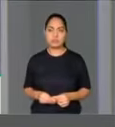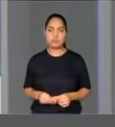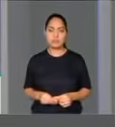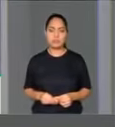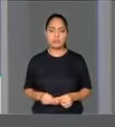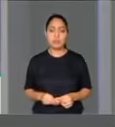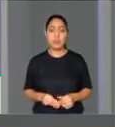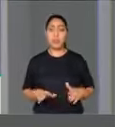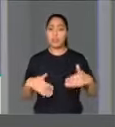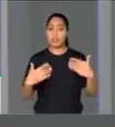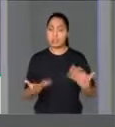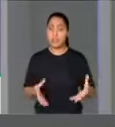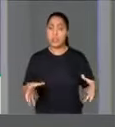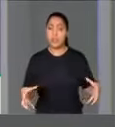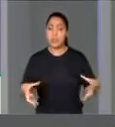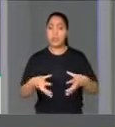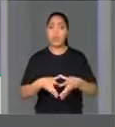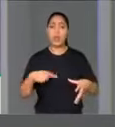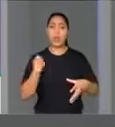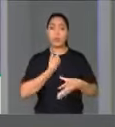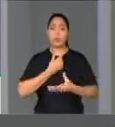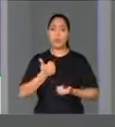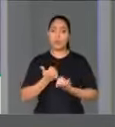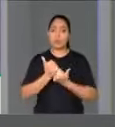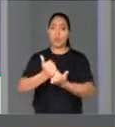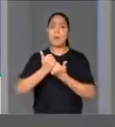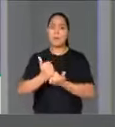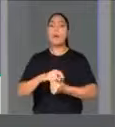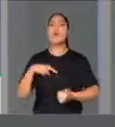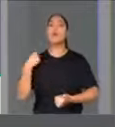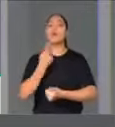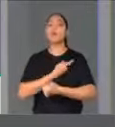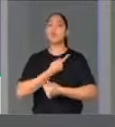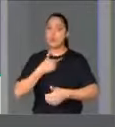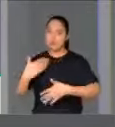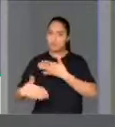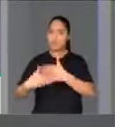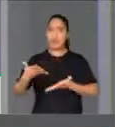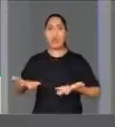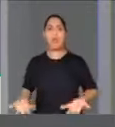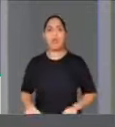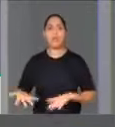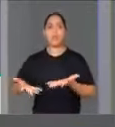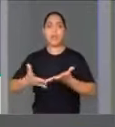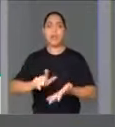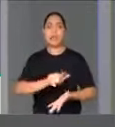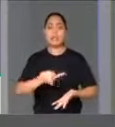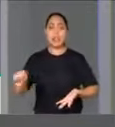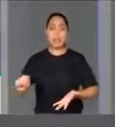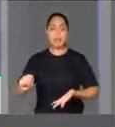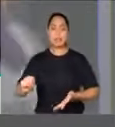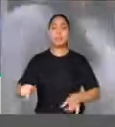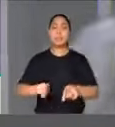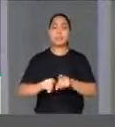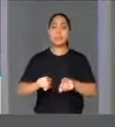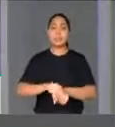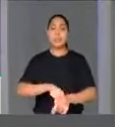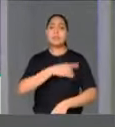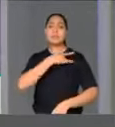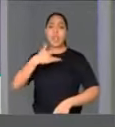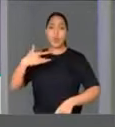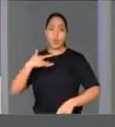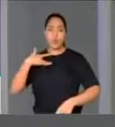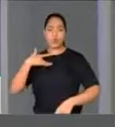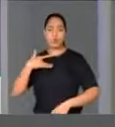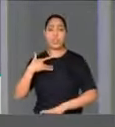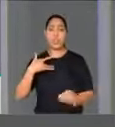E foi com a nossa solidariedade, com a nossa unidade, com a nossa cooperação, as lésbicas na saúde, os gays e